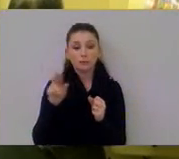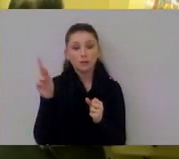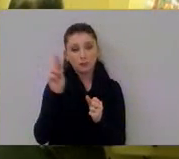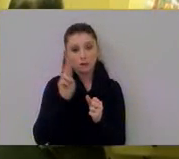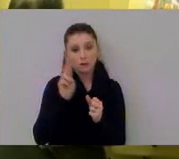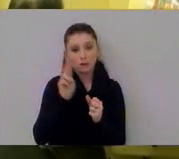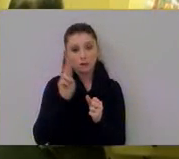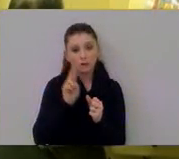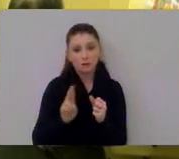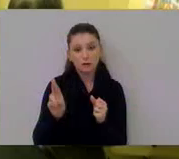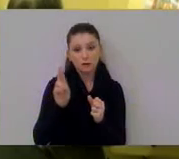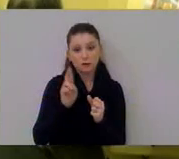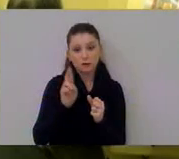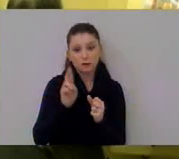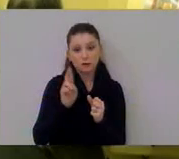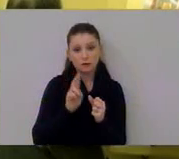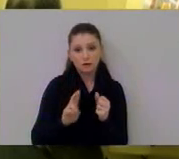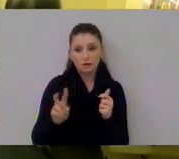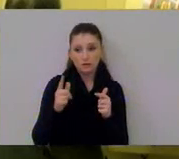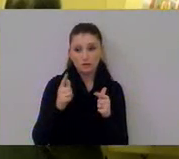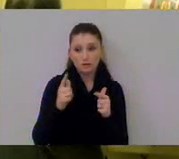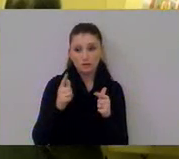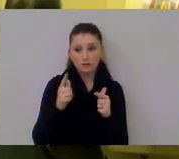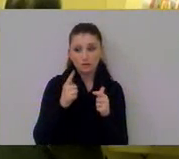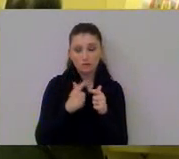ou amenizado.